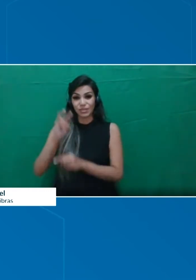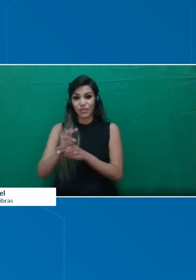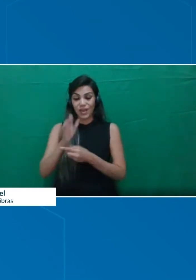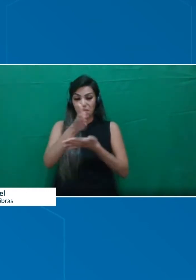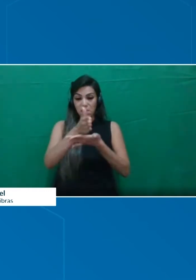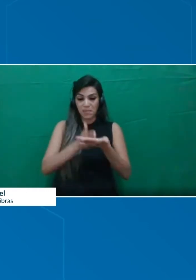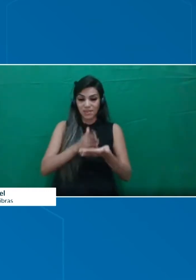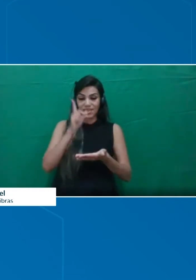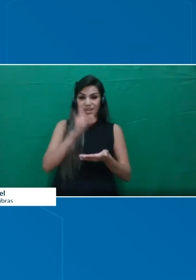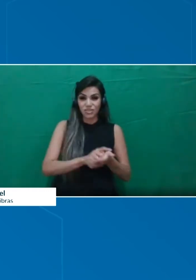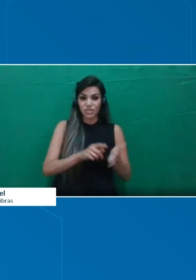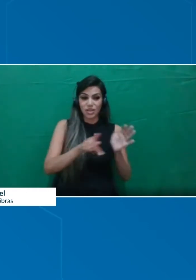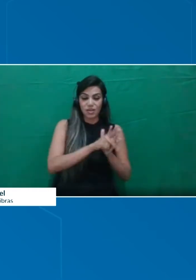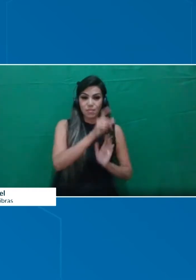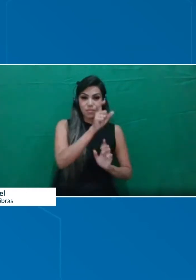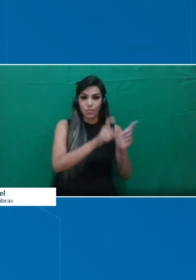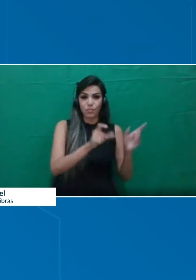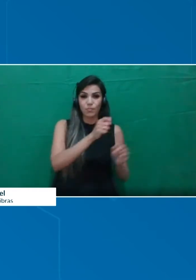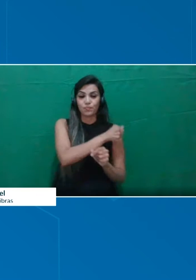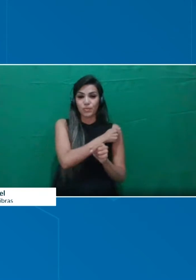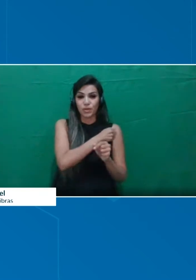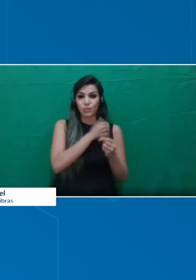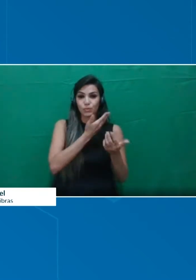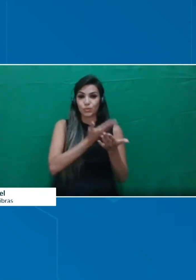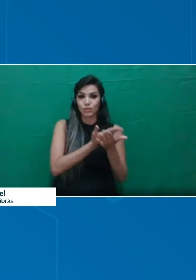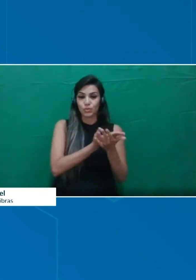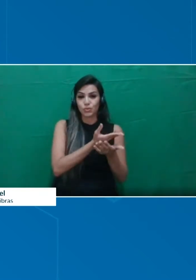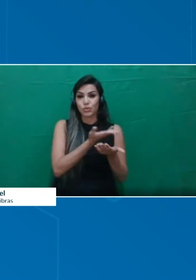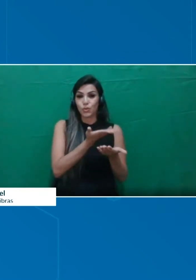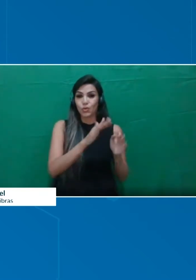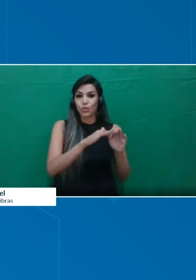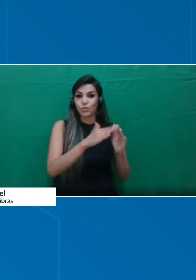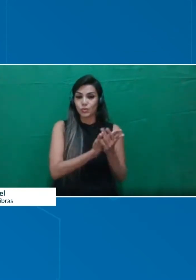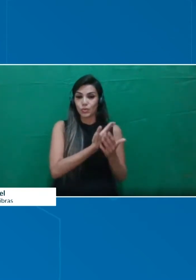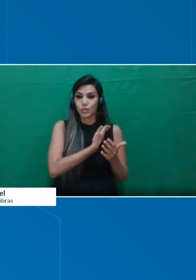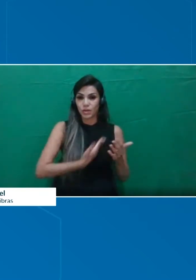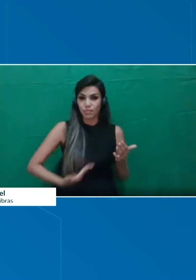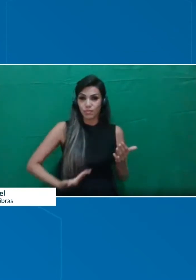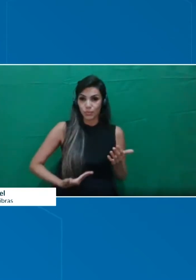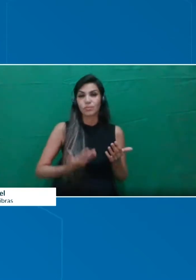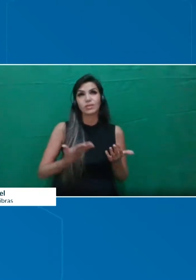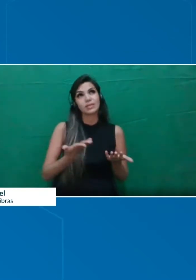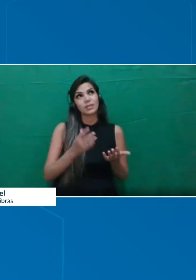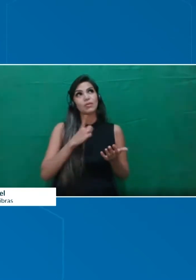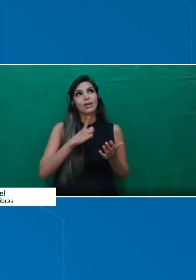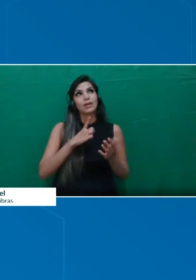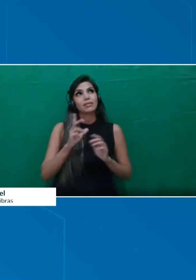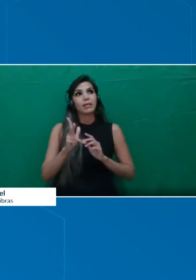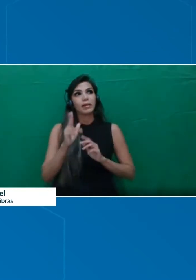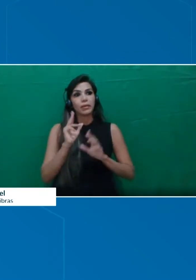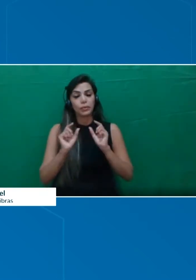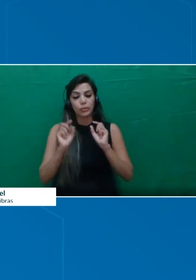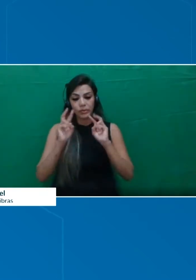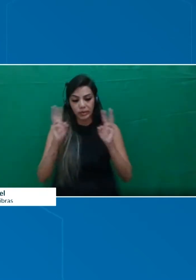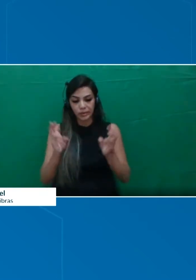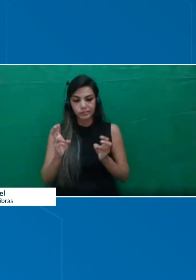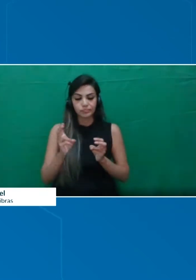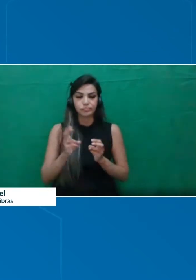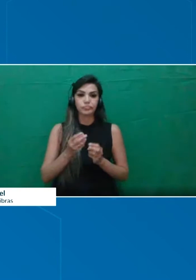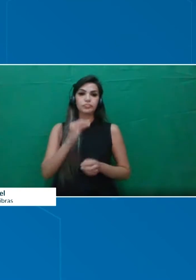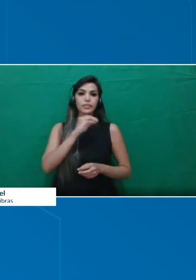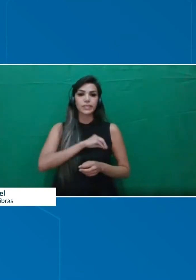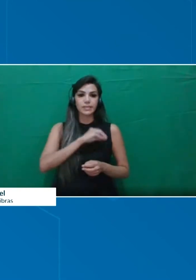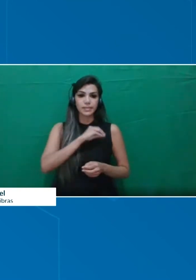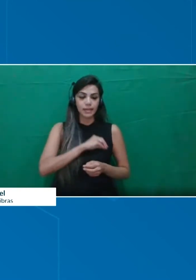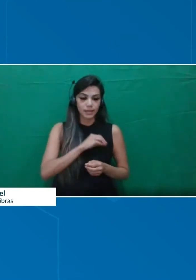alunos de escola pública, e dentro desse contingente, aí sim, tem os recortes de renda,